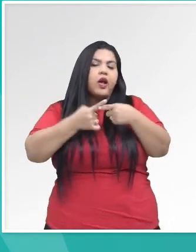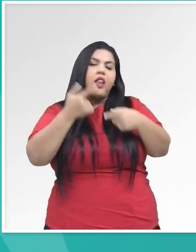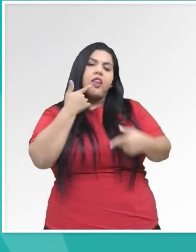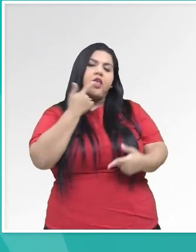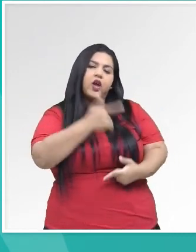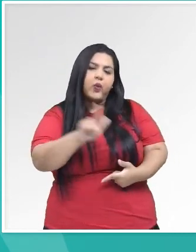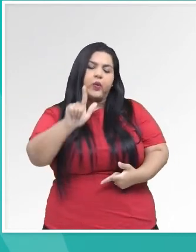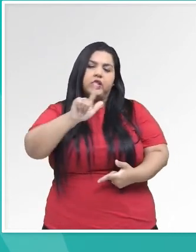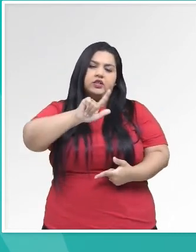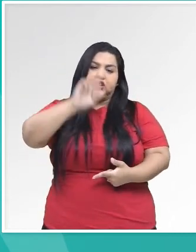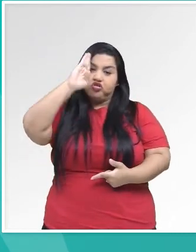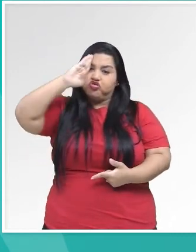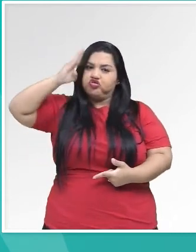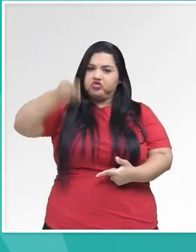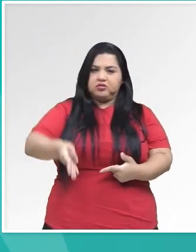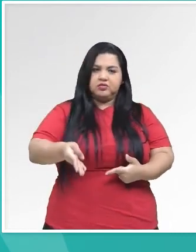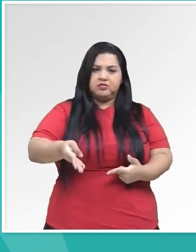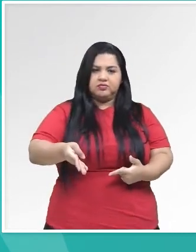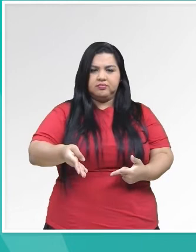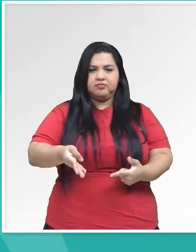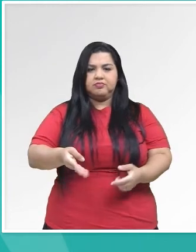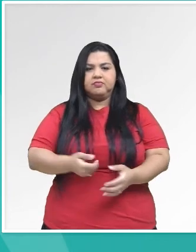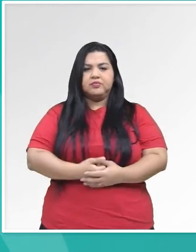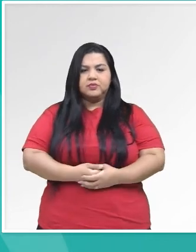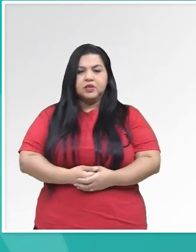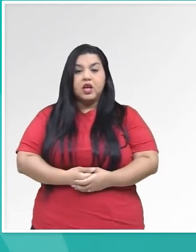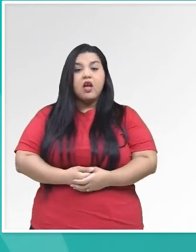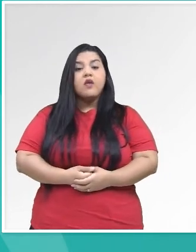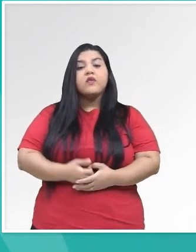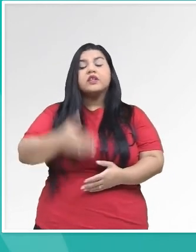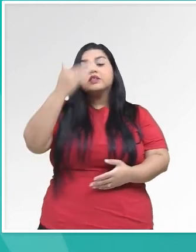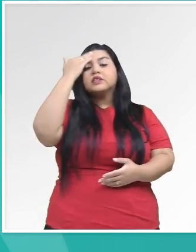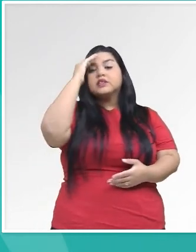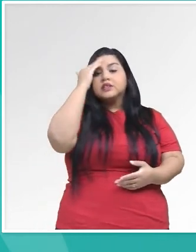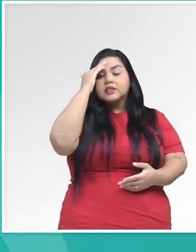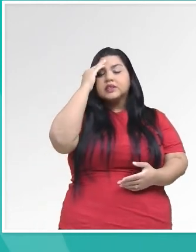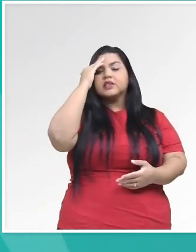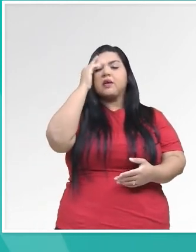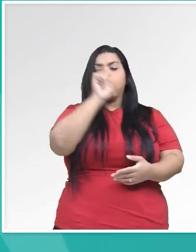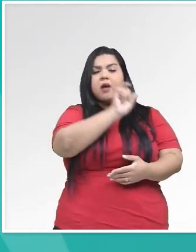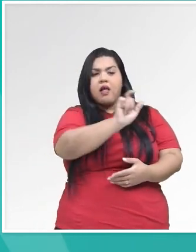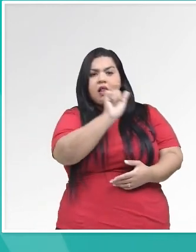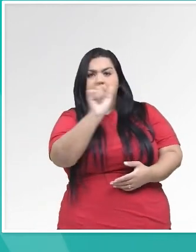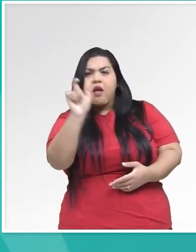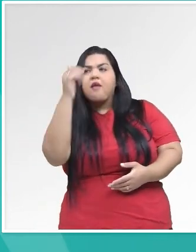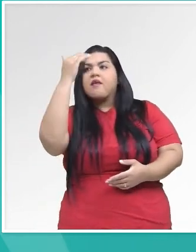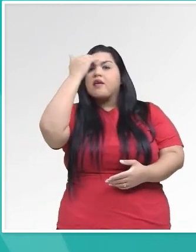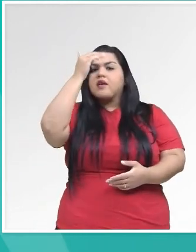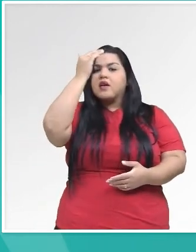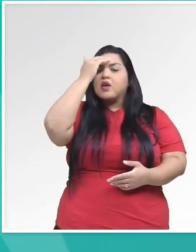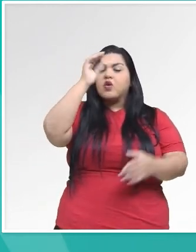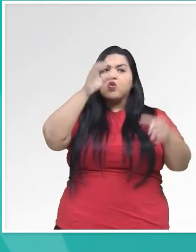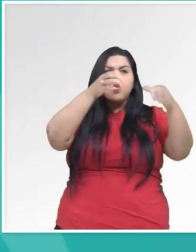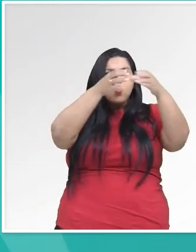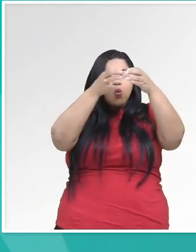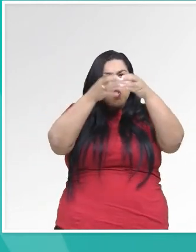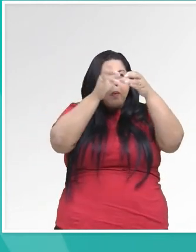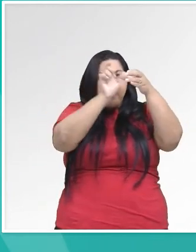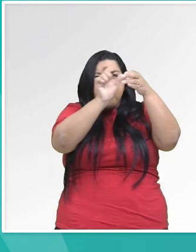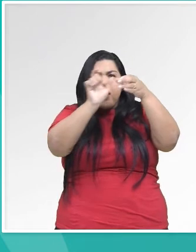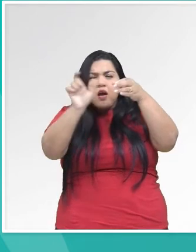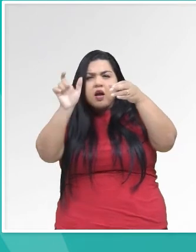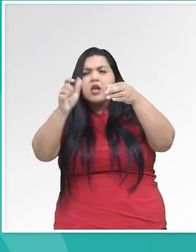linguagem direta. Você compreende aquela linguagem, aquelas palavras ali, aquele conjunto, aquele contexto,